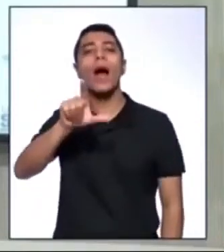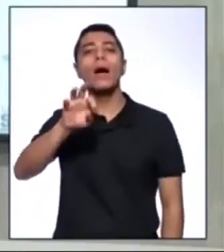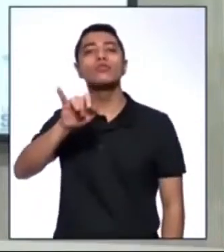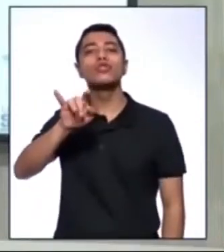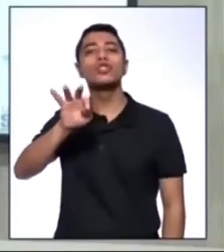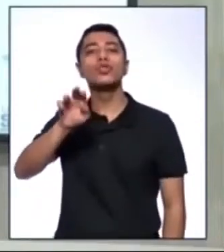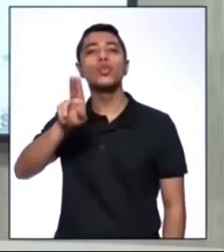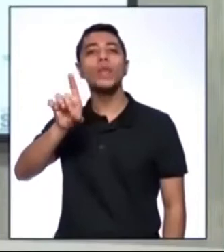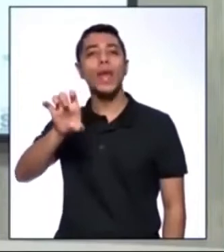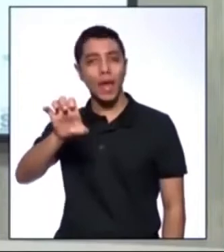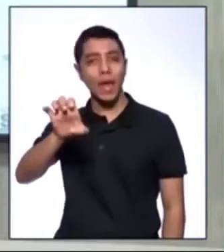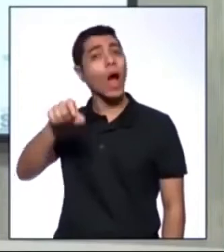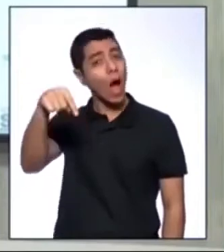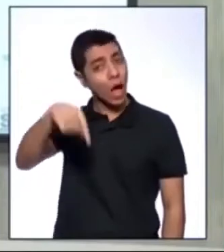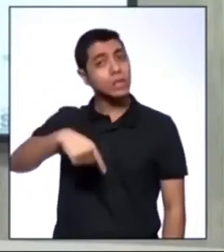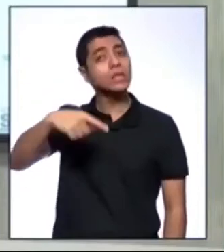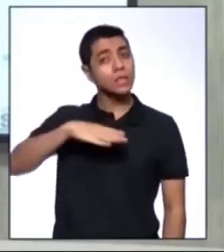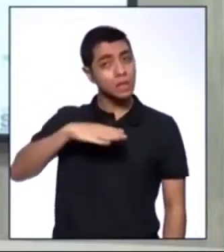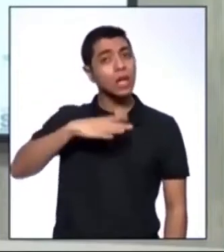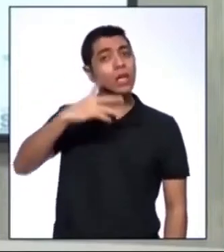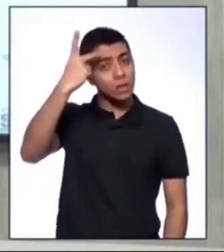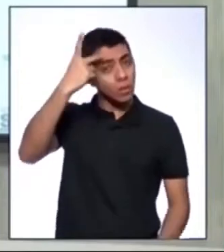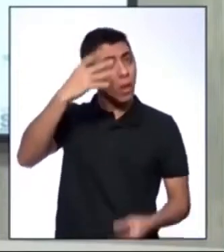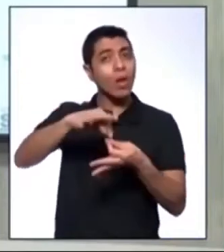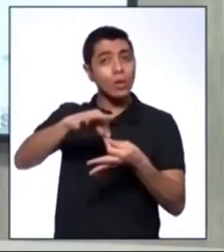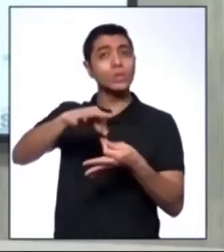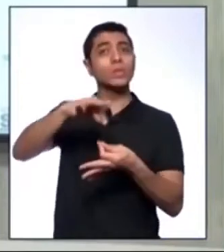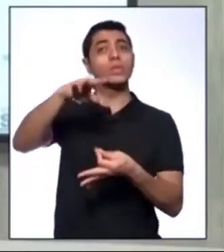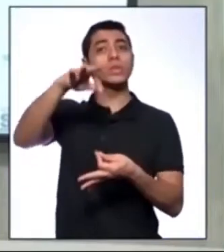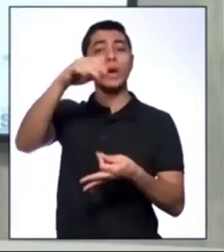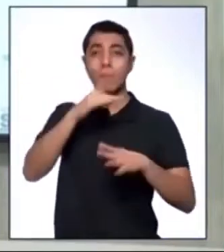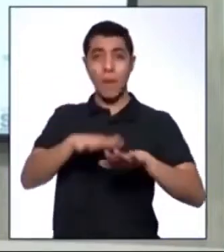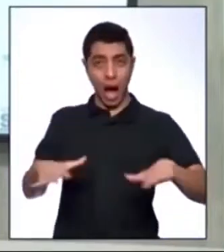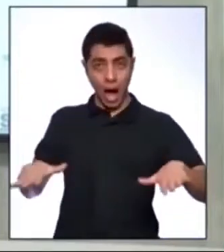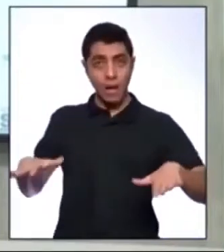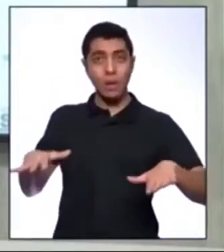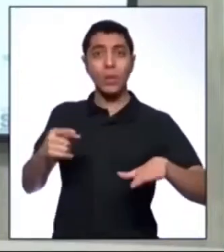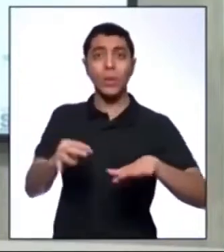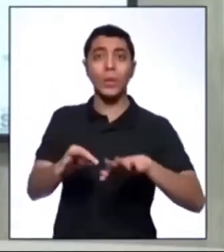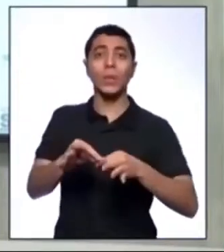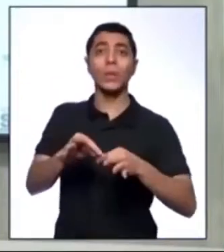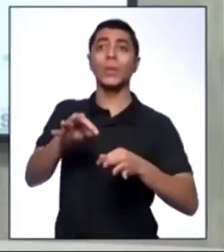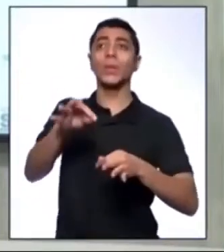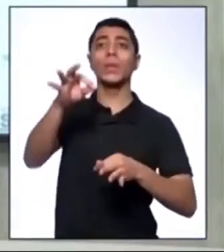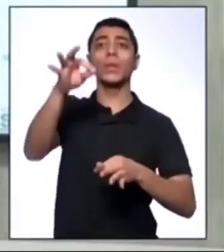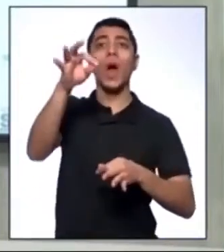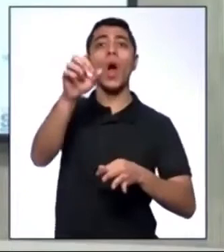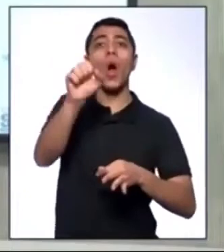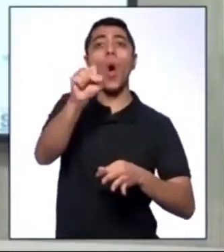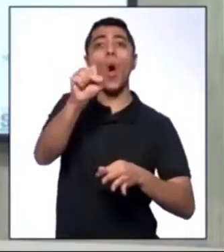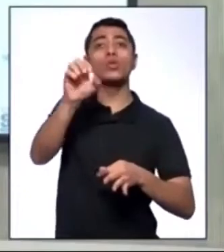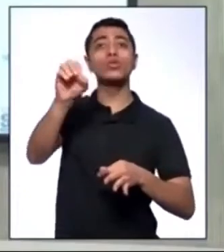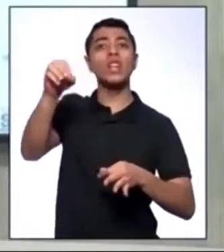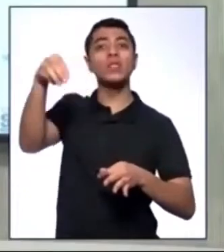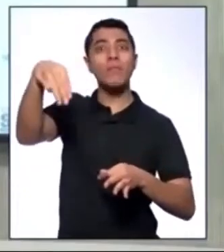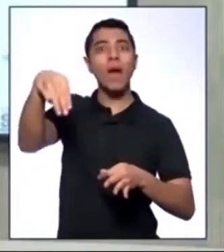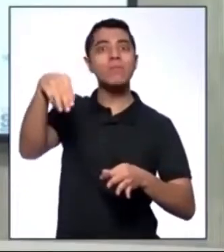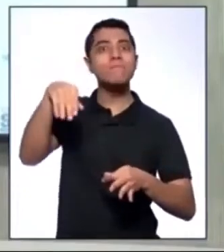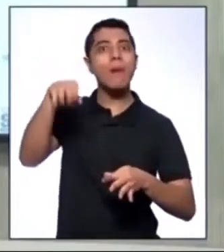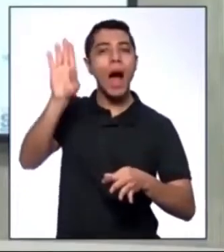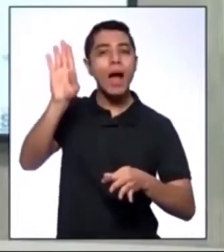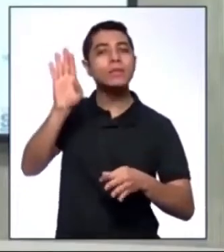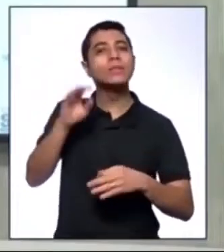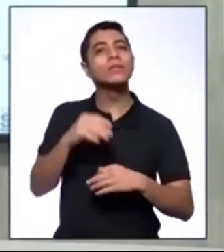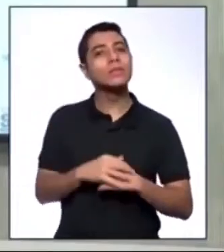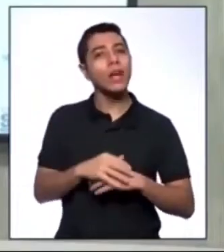é de mais de 800 metros acima do nível do mar. Quando a gente percebe isso? Quando a gente vai à praia, que a gente desce a serra, aí a